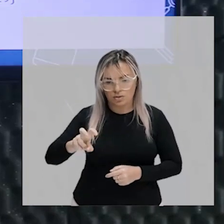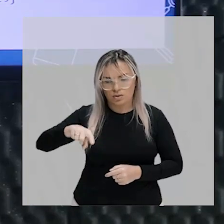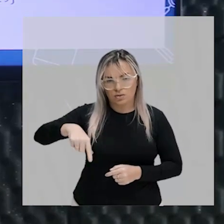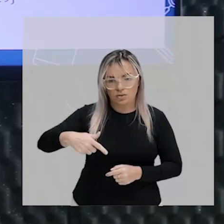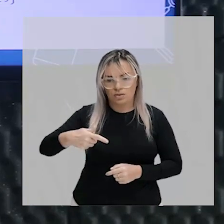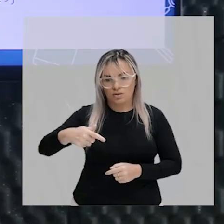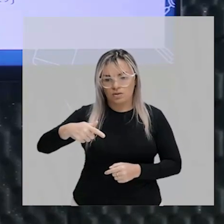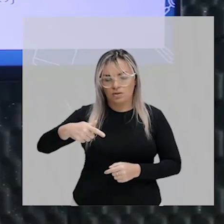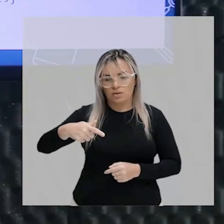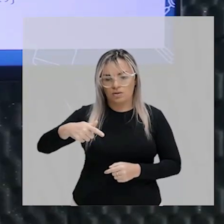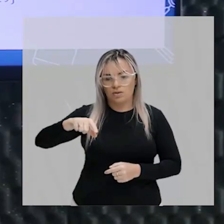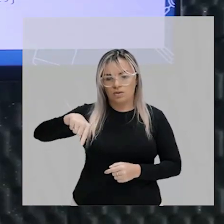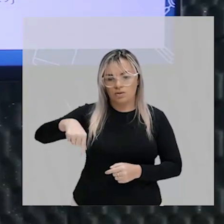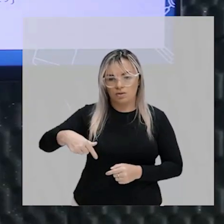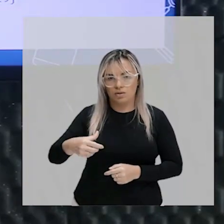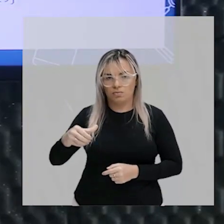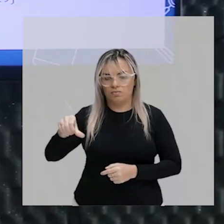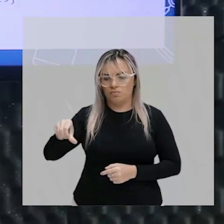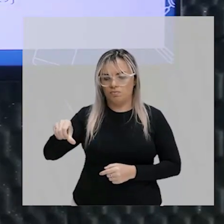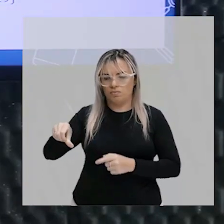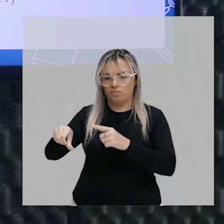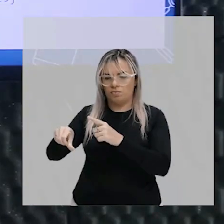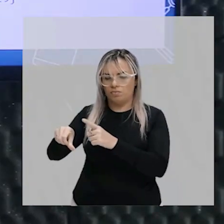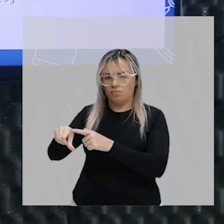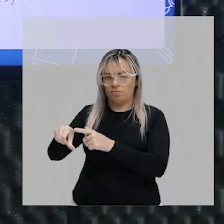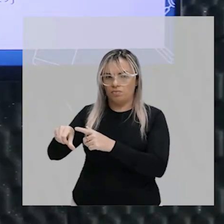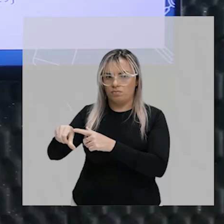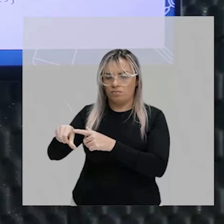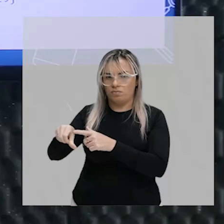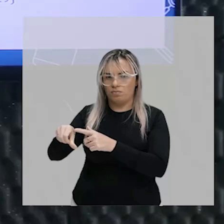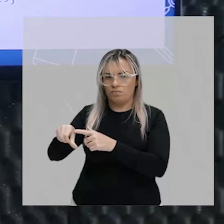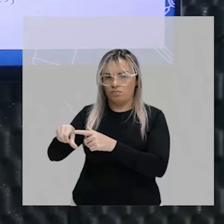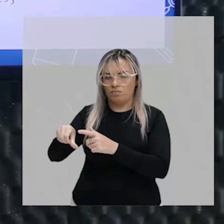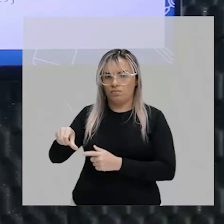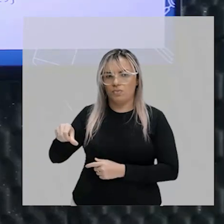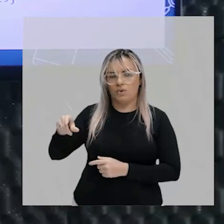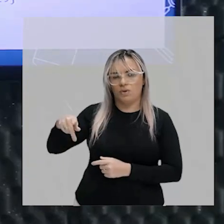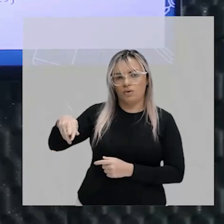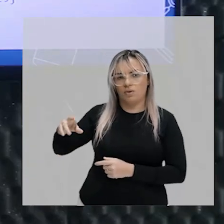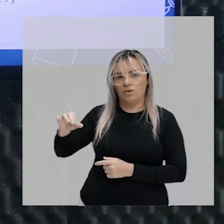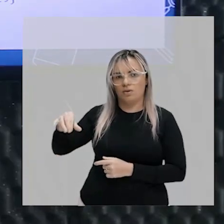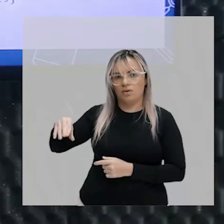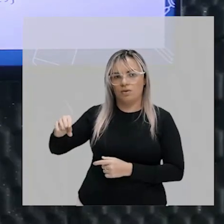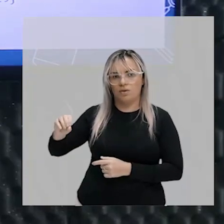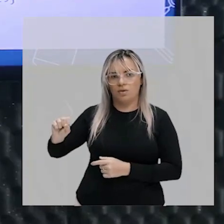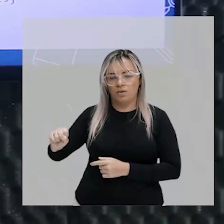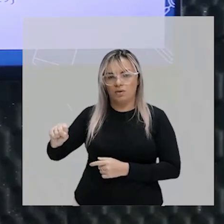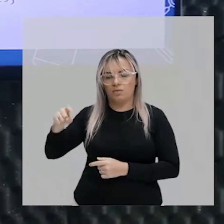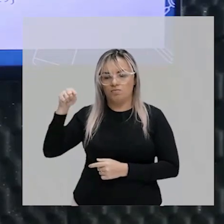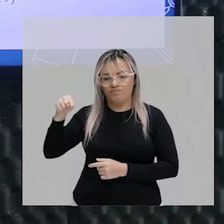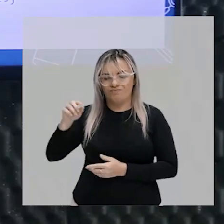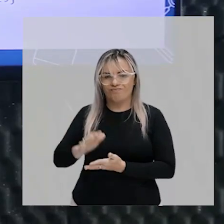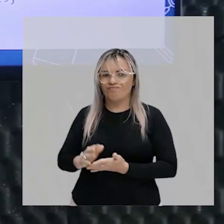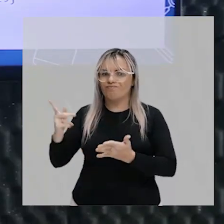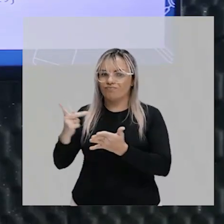Gente esse 9 aqui né primo só dividir um e ele mesmo esse nove bem aqui tá errado então vou botar